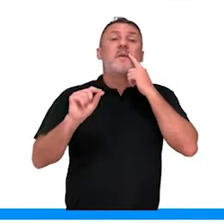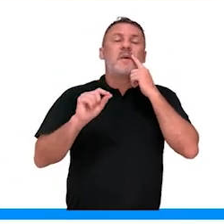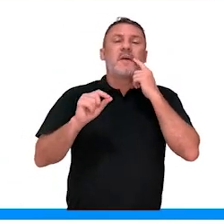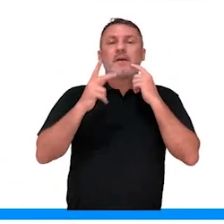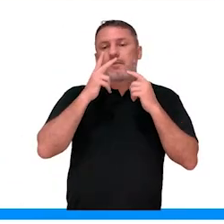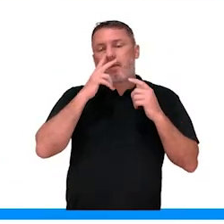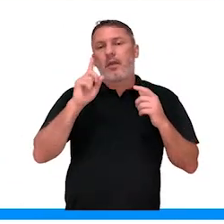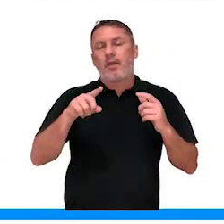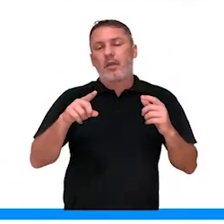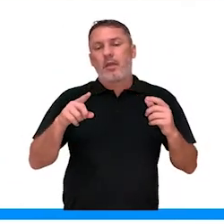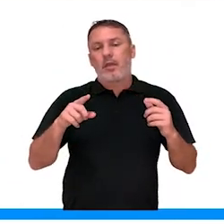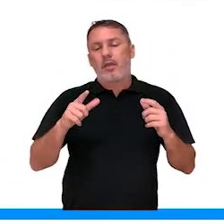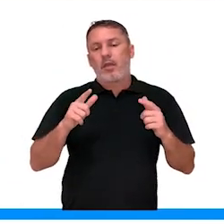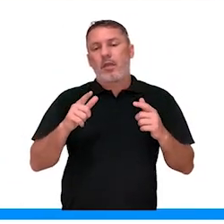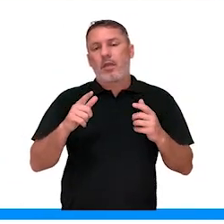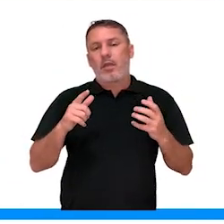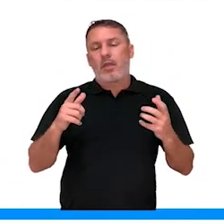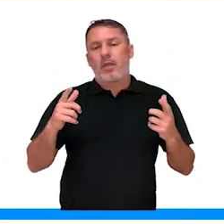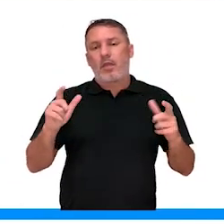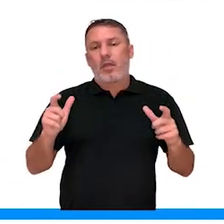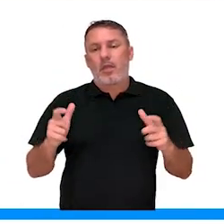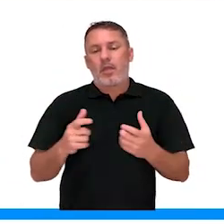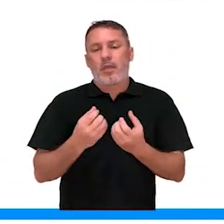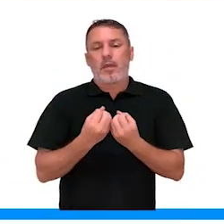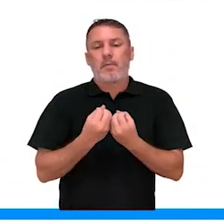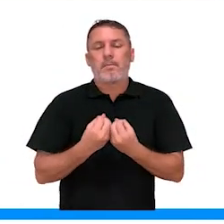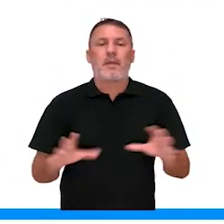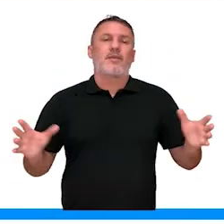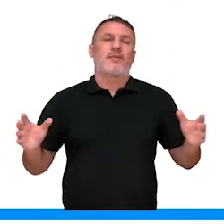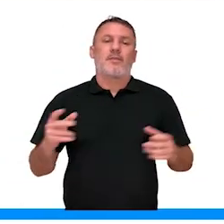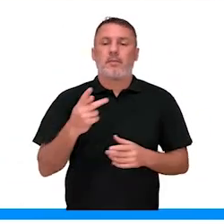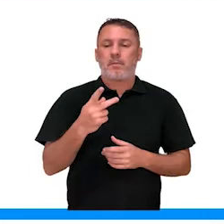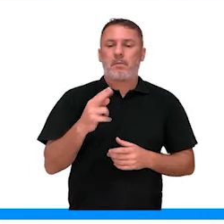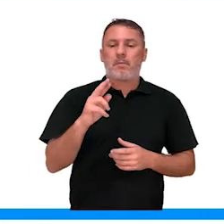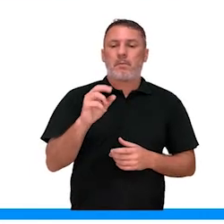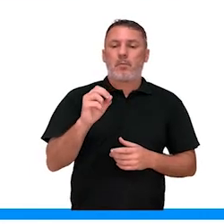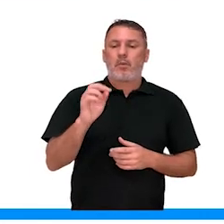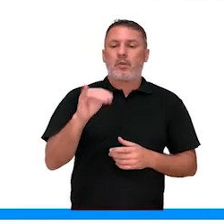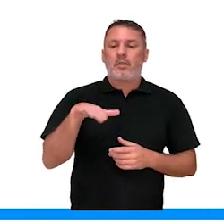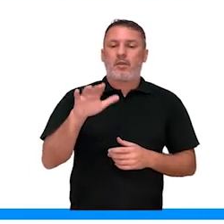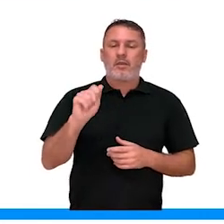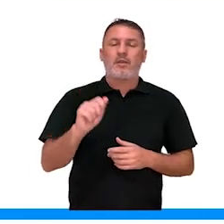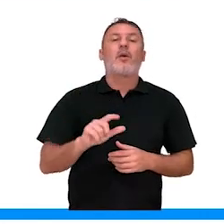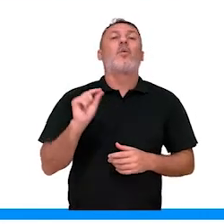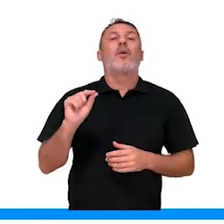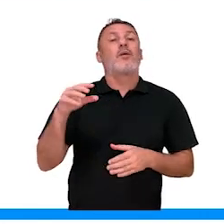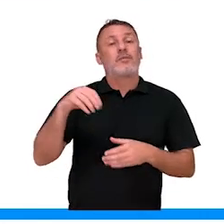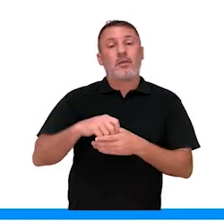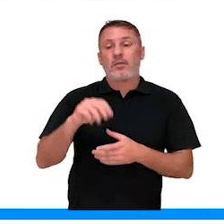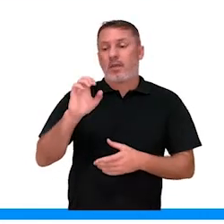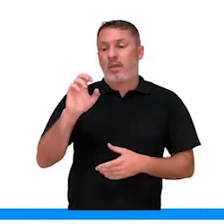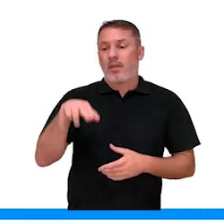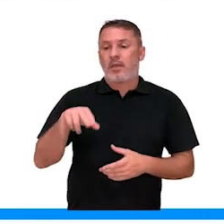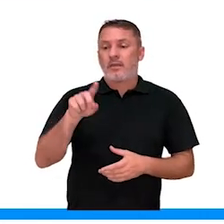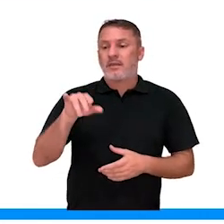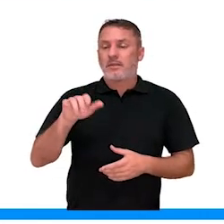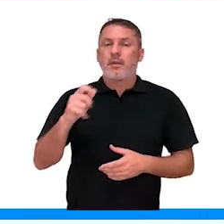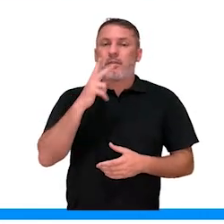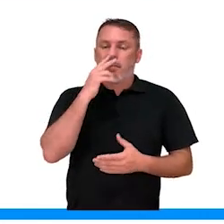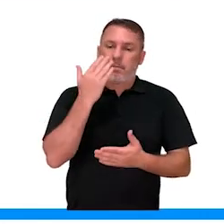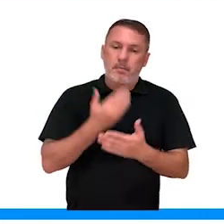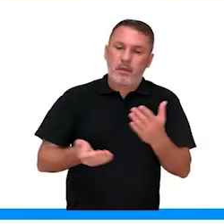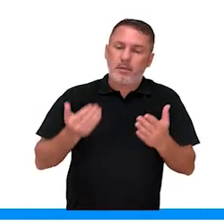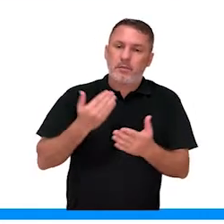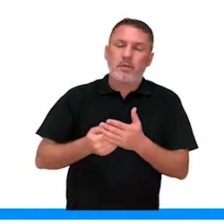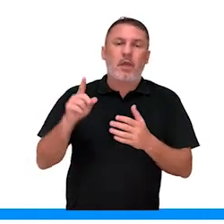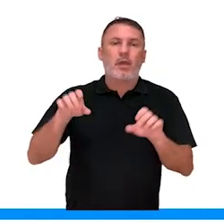acontece desnaturação proteica. O que é isso? As nossas proteínas, nossas enzimas, elas começam a